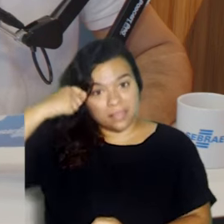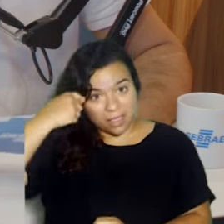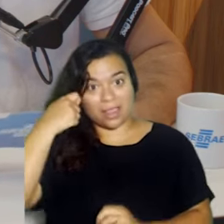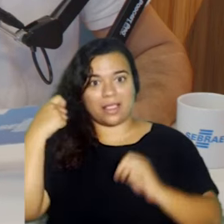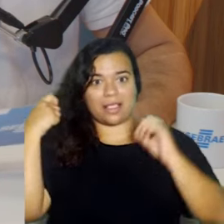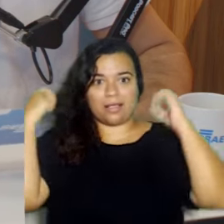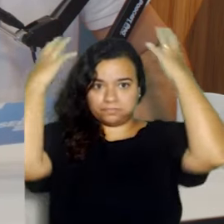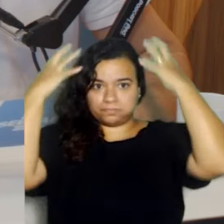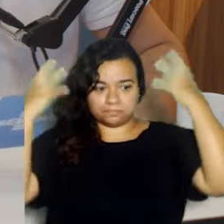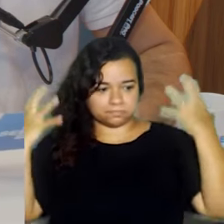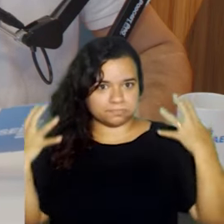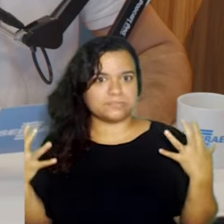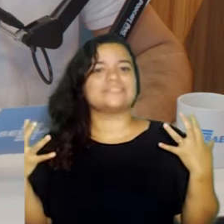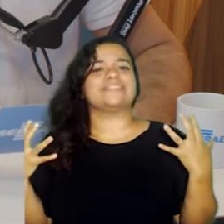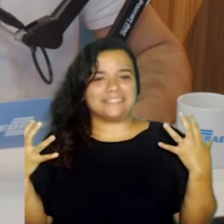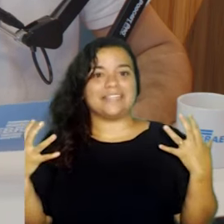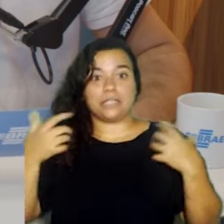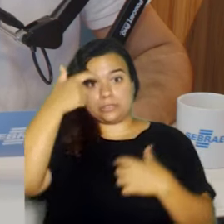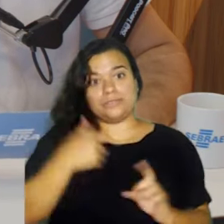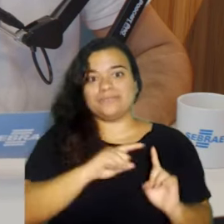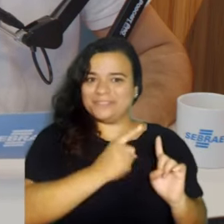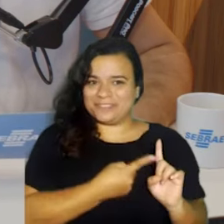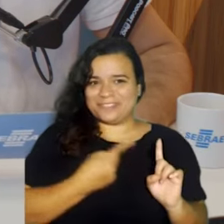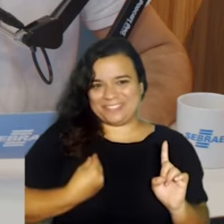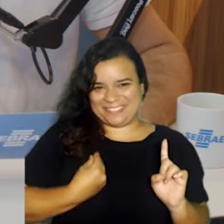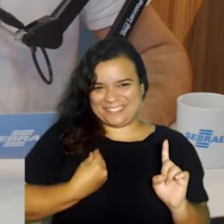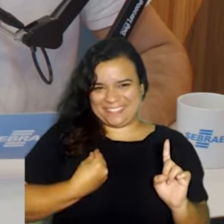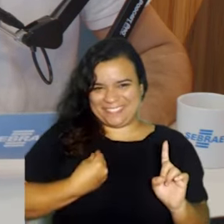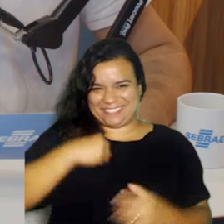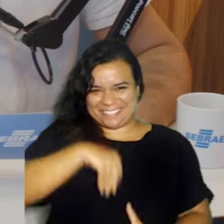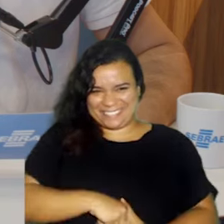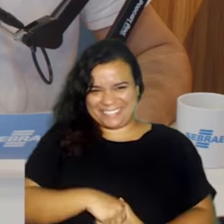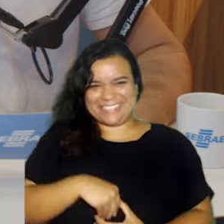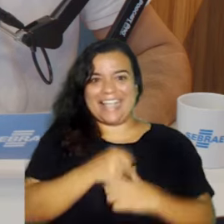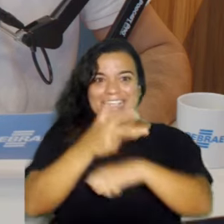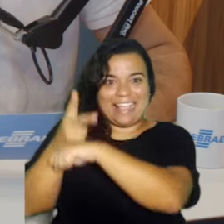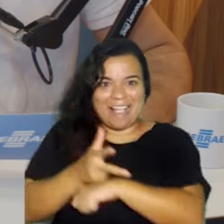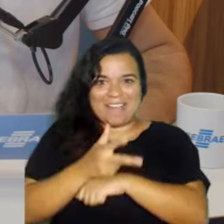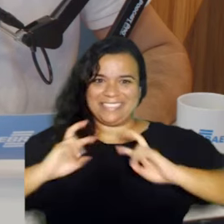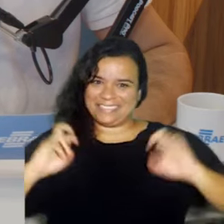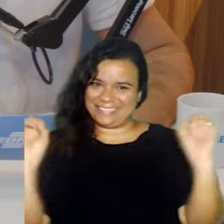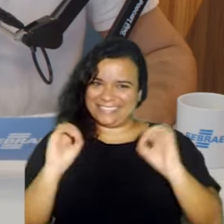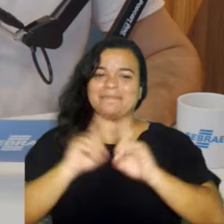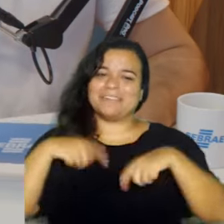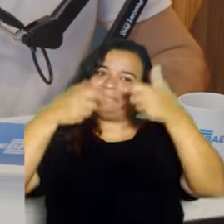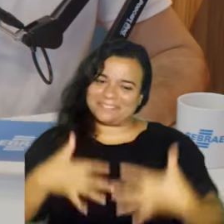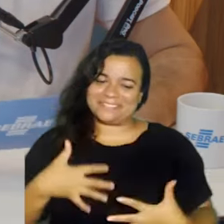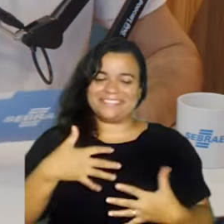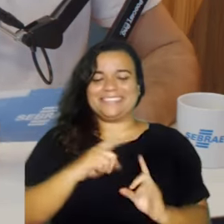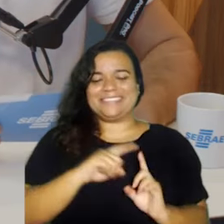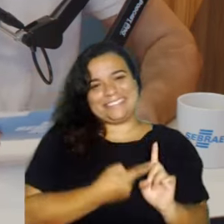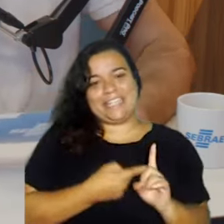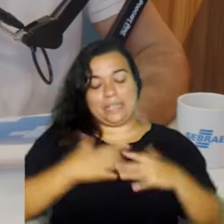com cabelo solto Meu cabelo é cacheado Estou gestante também eu acho que não aparece na câmera mas já vou falar né para todo mundo e é isso minha